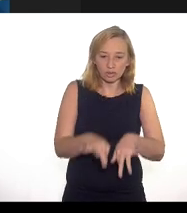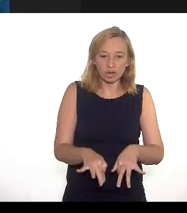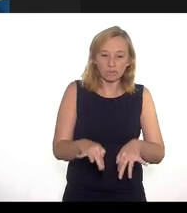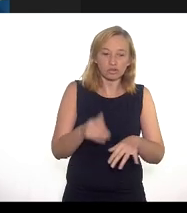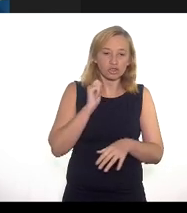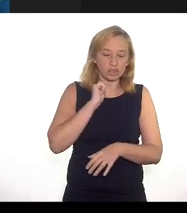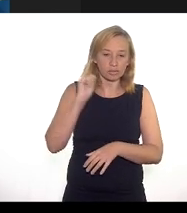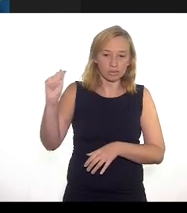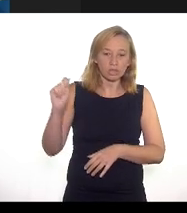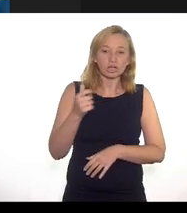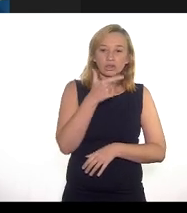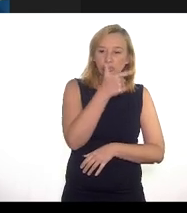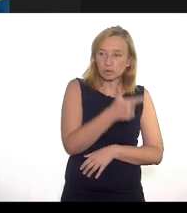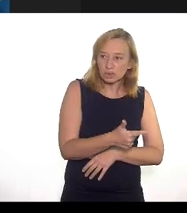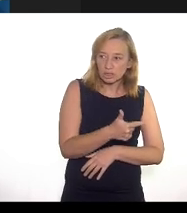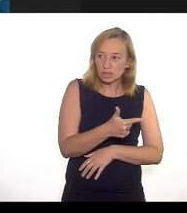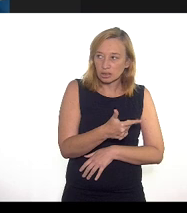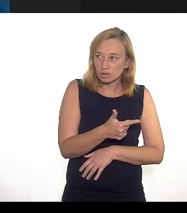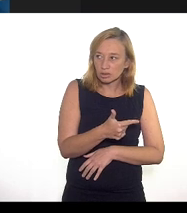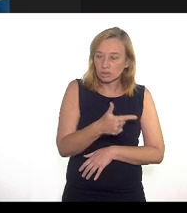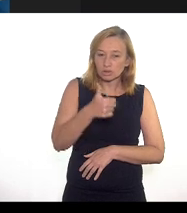abril,